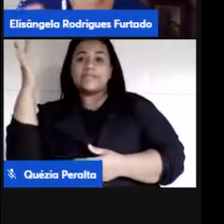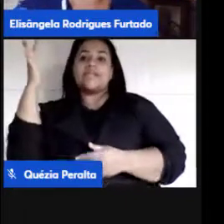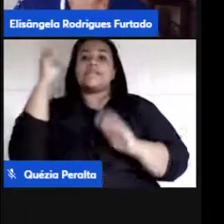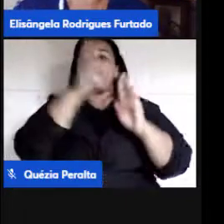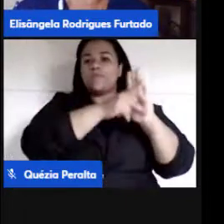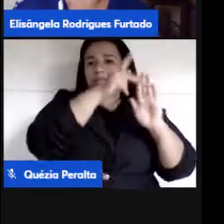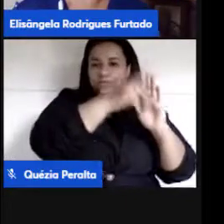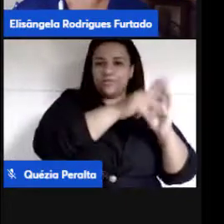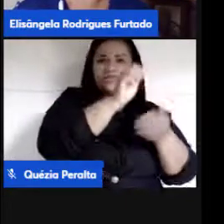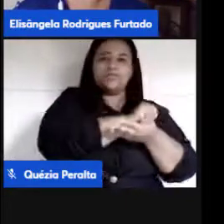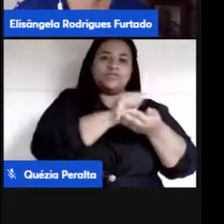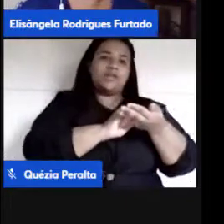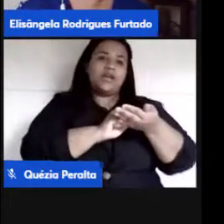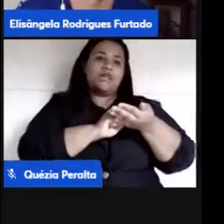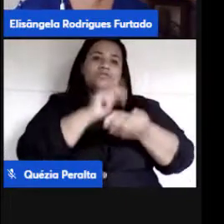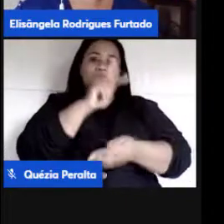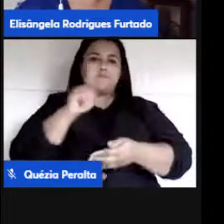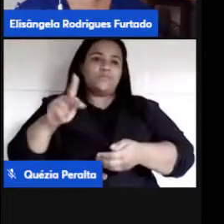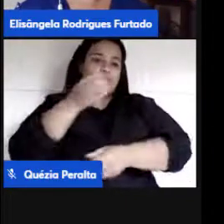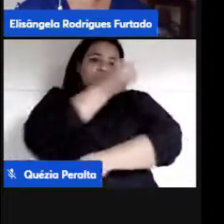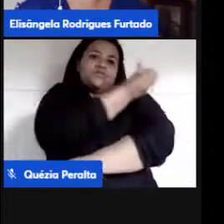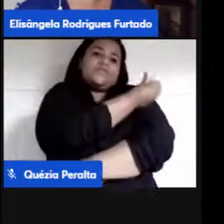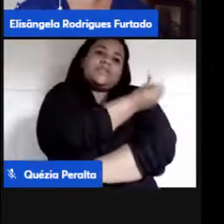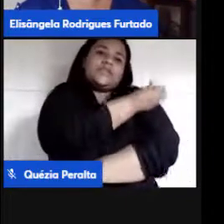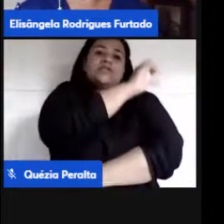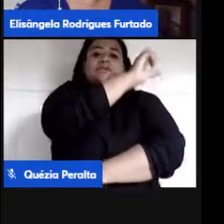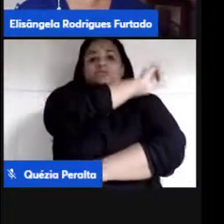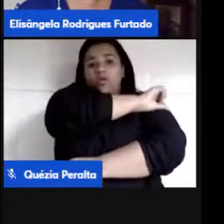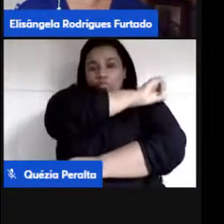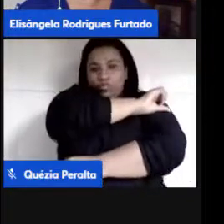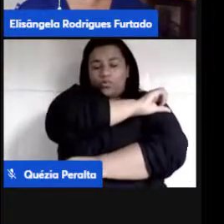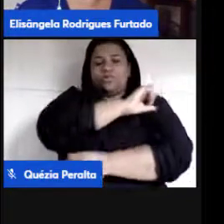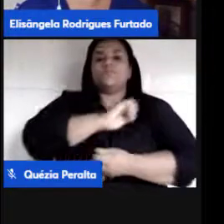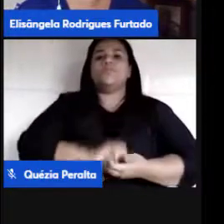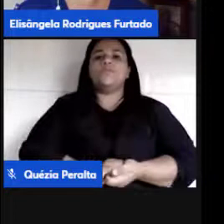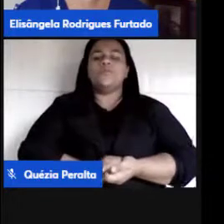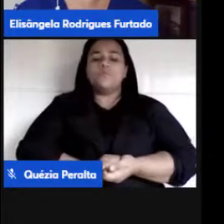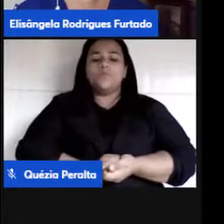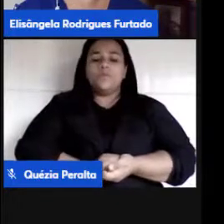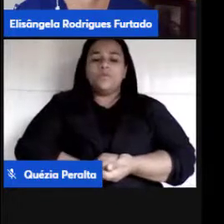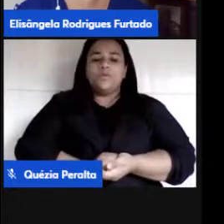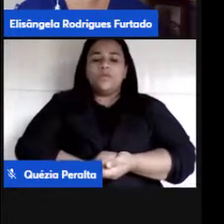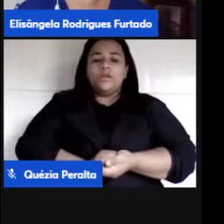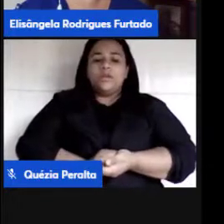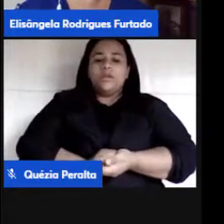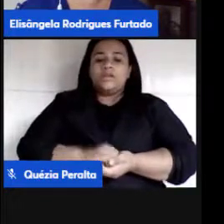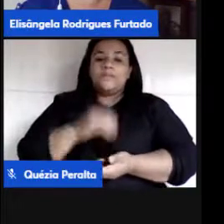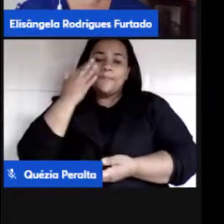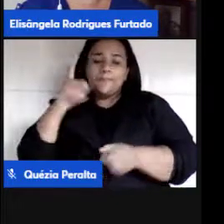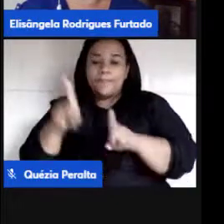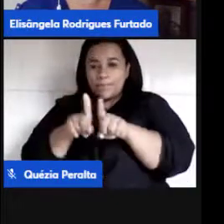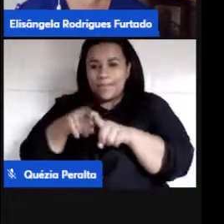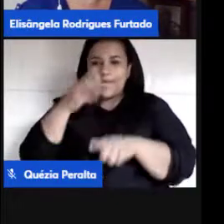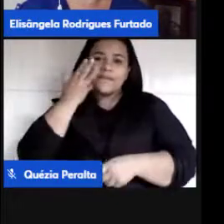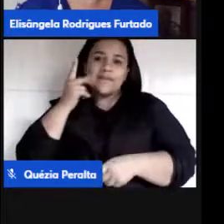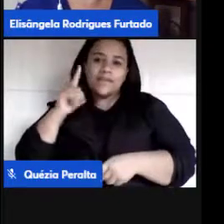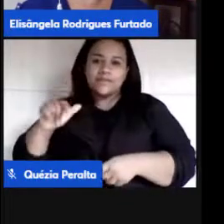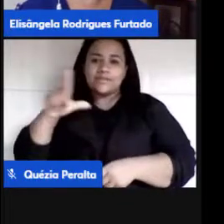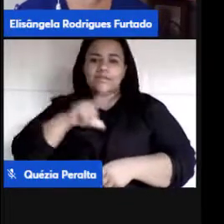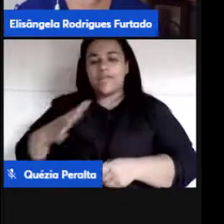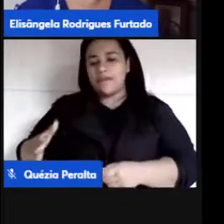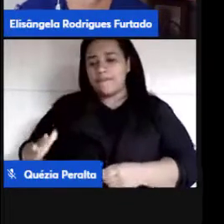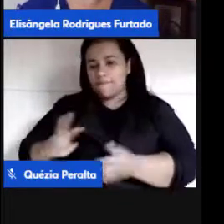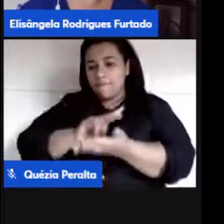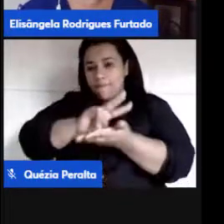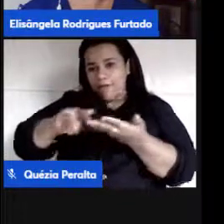vida até dessa própria criança que tem várias habilidades adquiridas, que ela vai usar na sua vida, no seu cotidiano também.